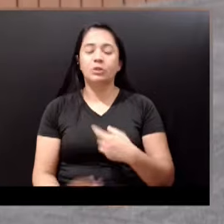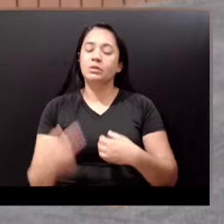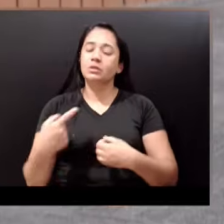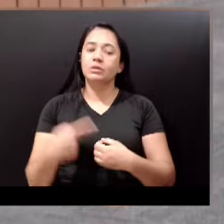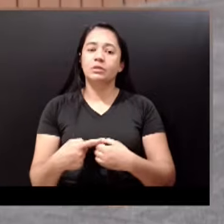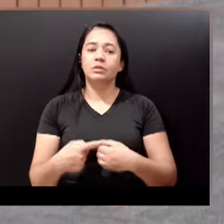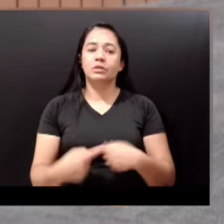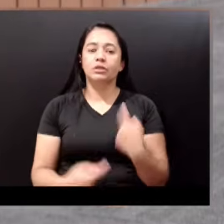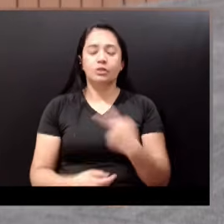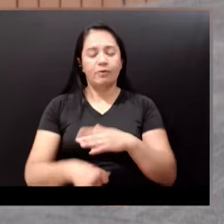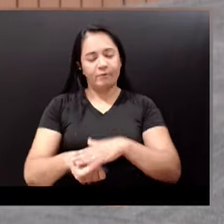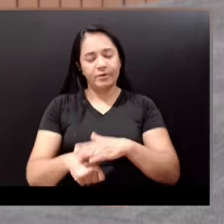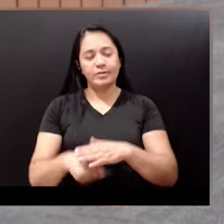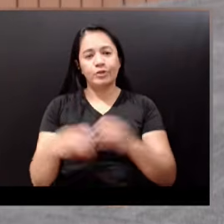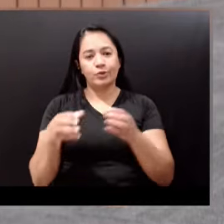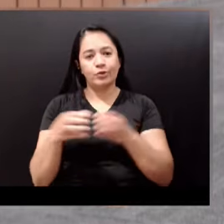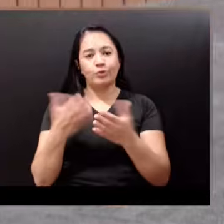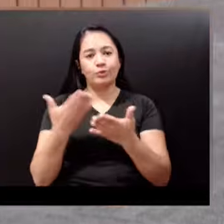nossa comissão de estudos.